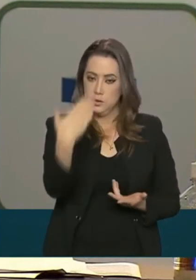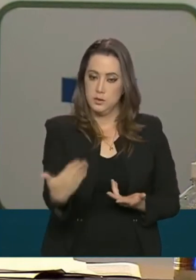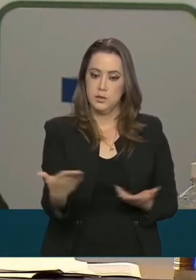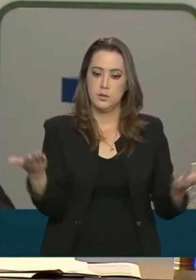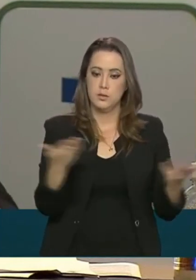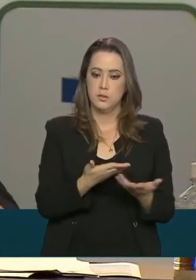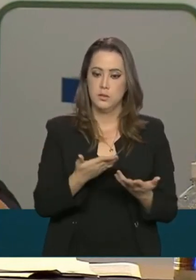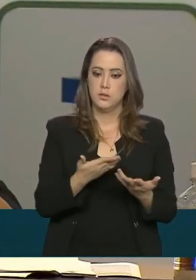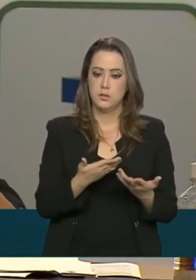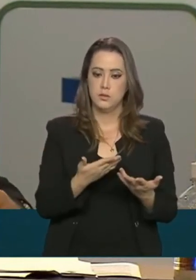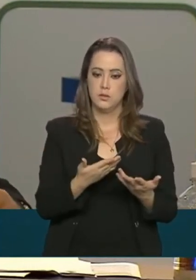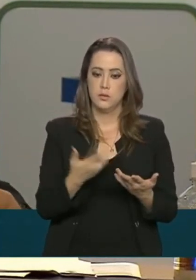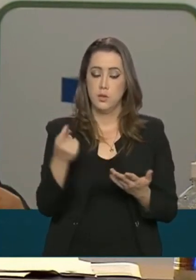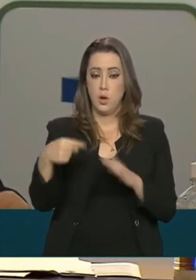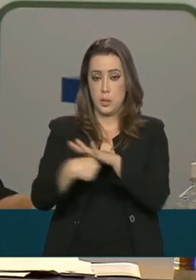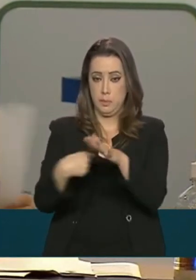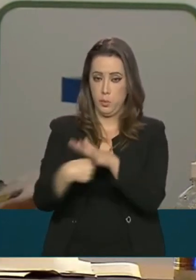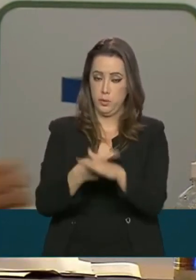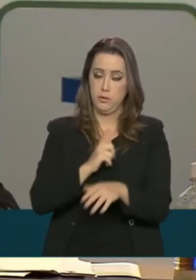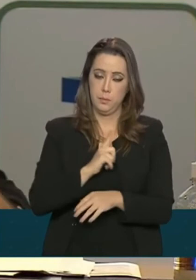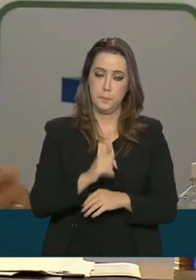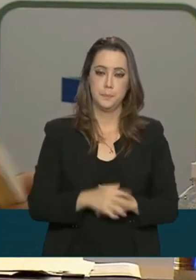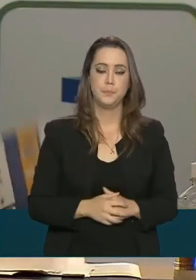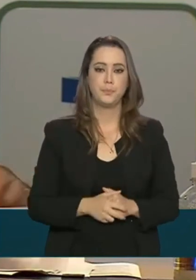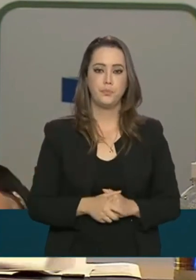agora para os questionamentos.